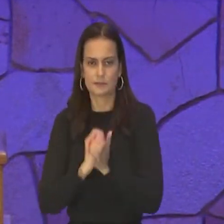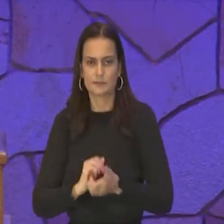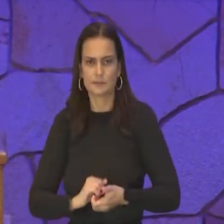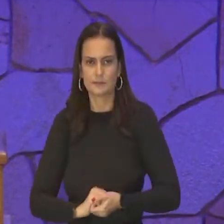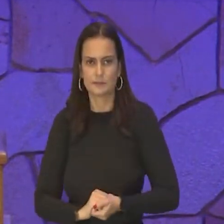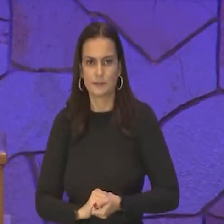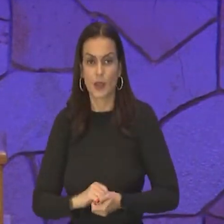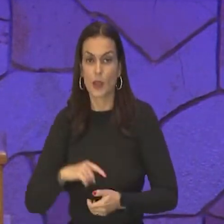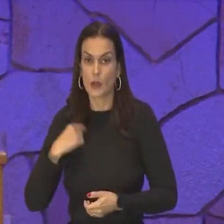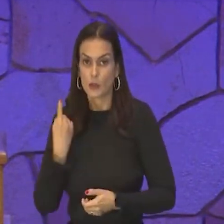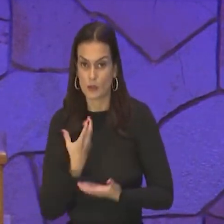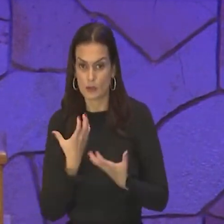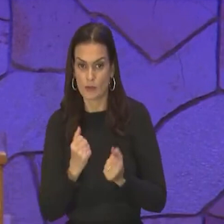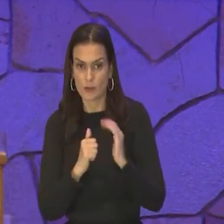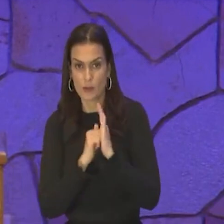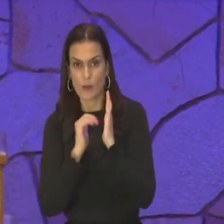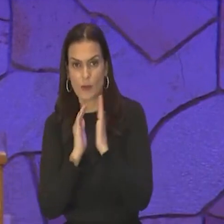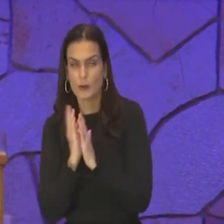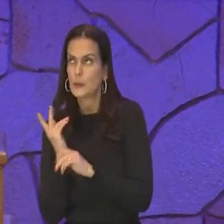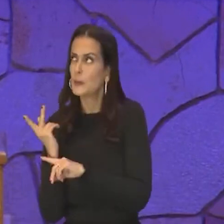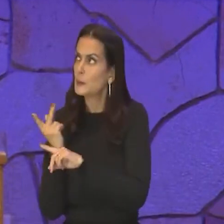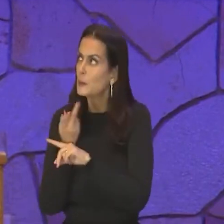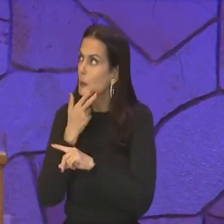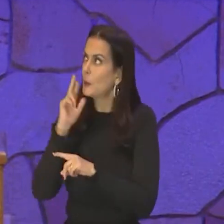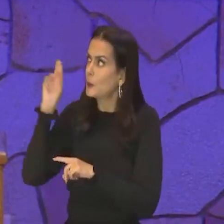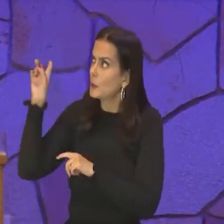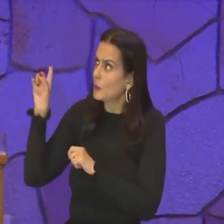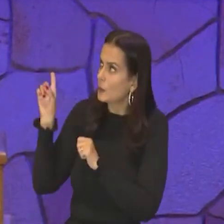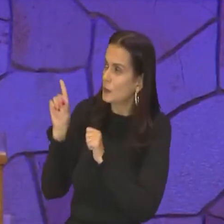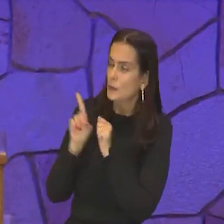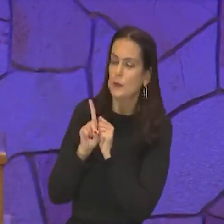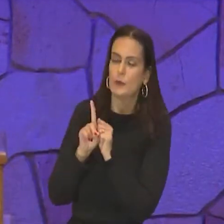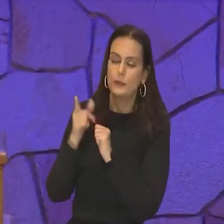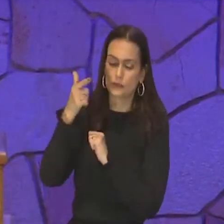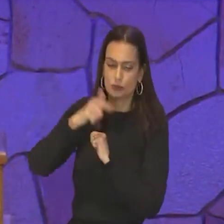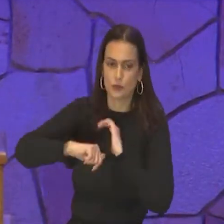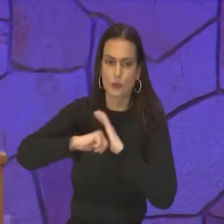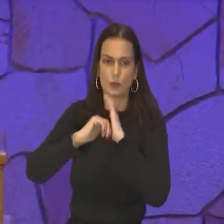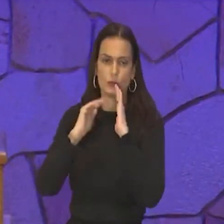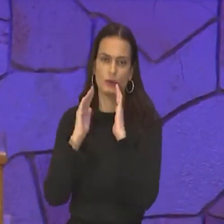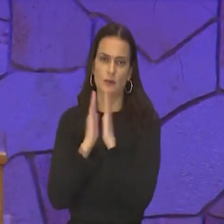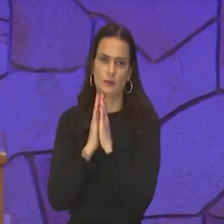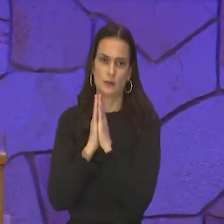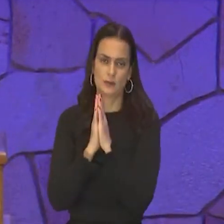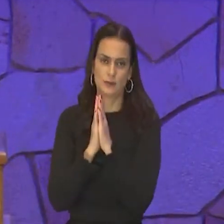Nós estaremos orando, buscando a presença do Senhor, mais uma vez em oração.